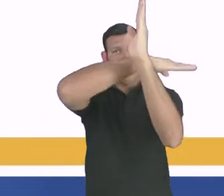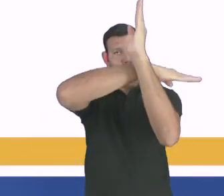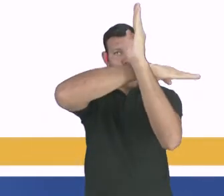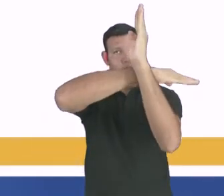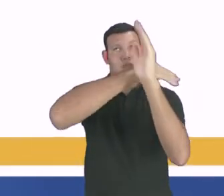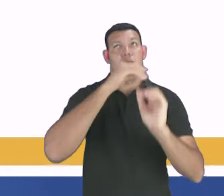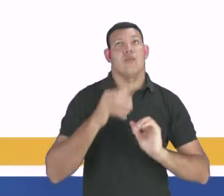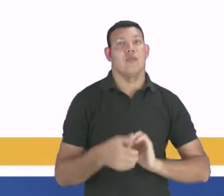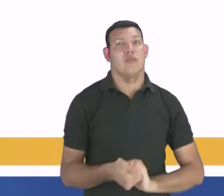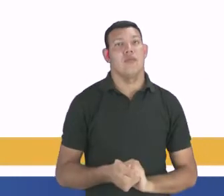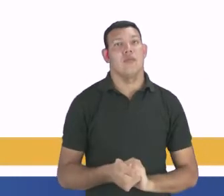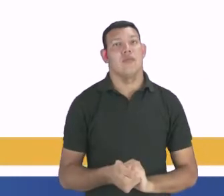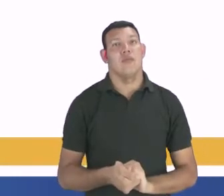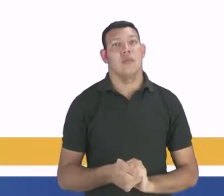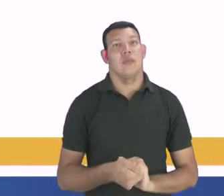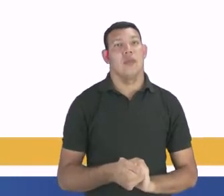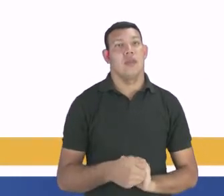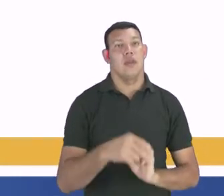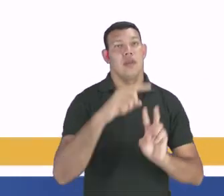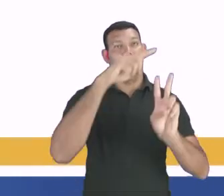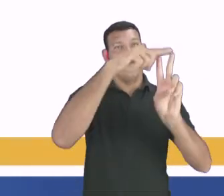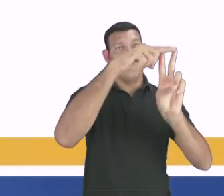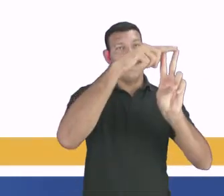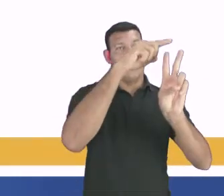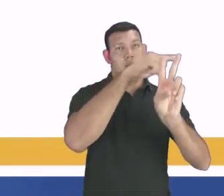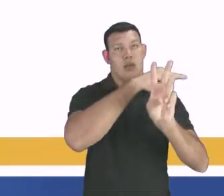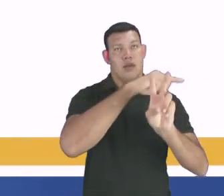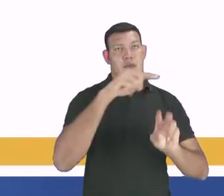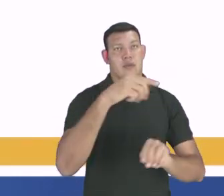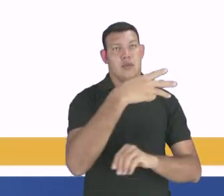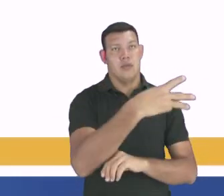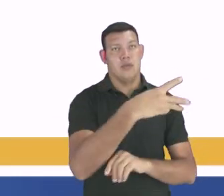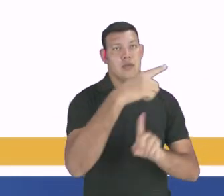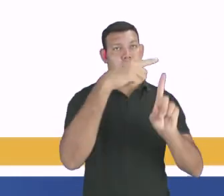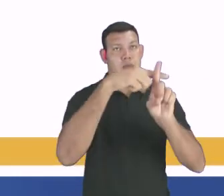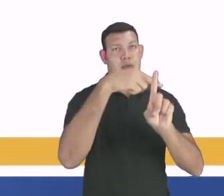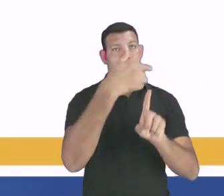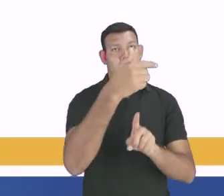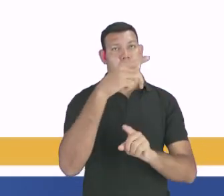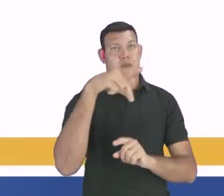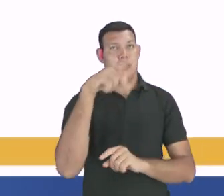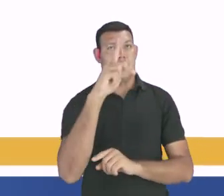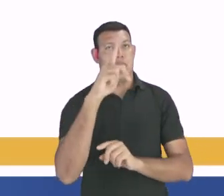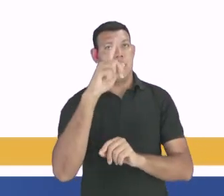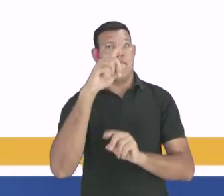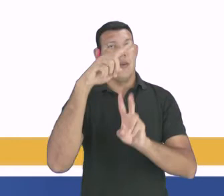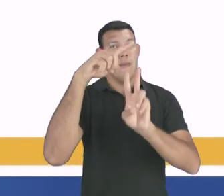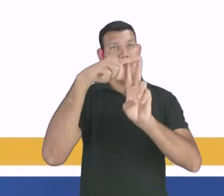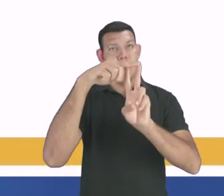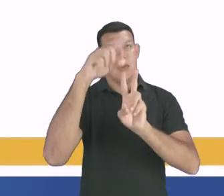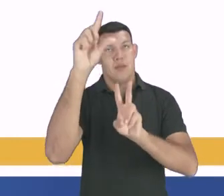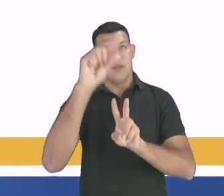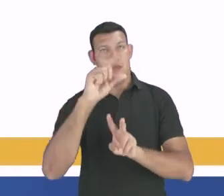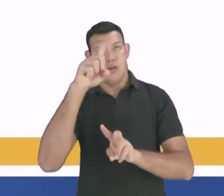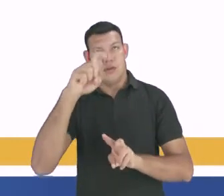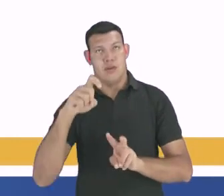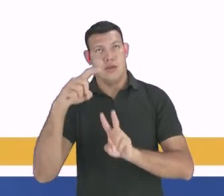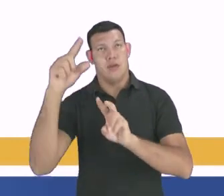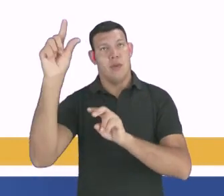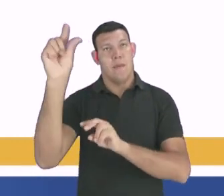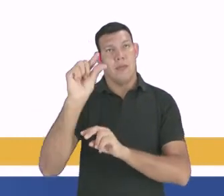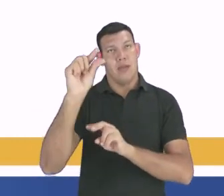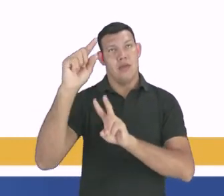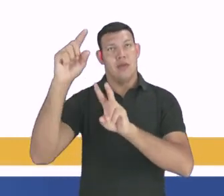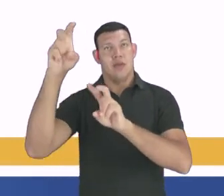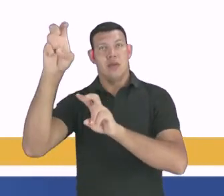solução, né? π sobre 3 mais 2kπ menor ou igual que x menor que 5π sobre